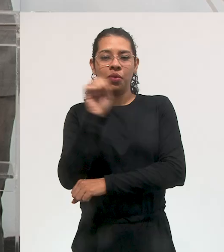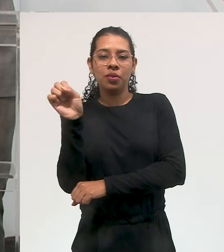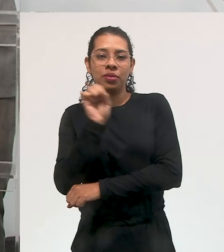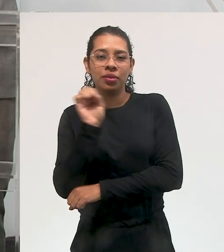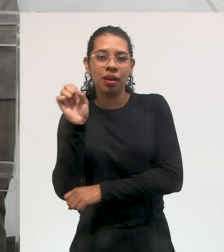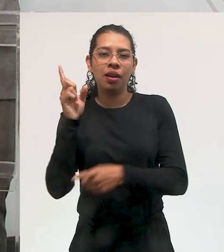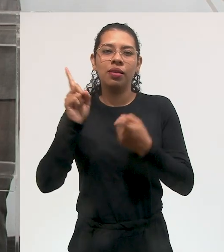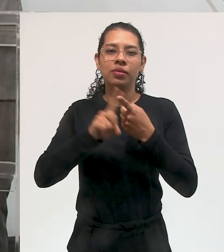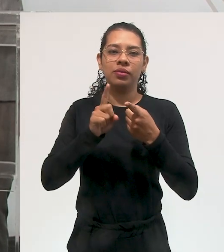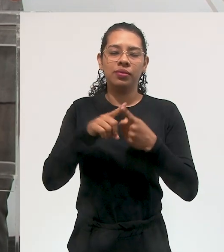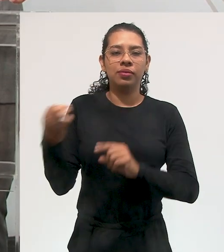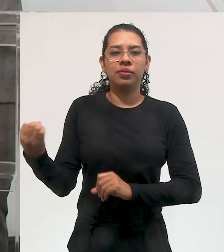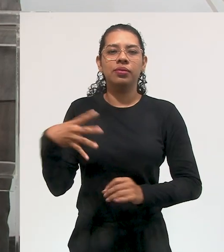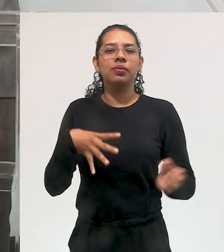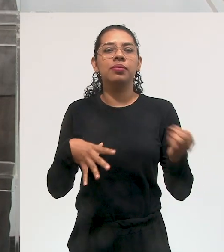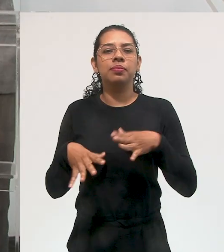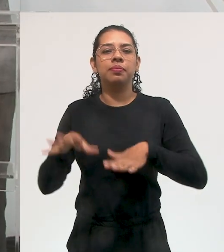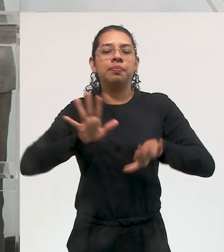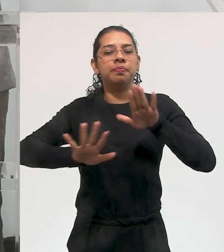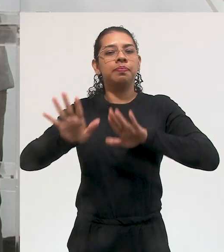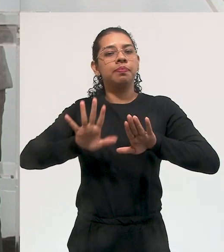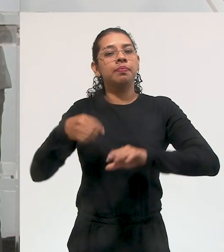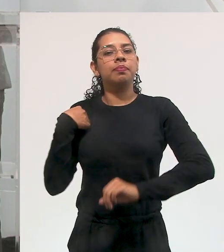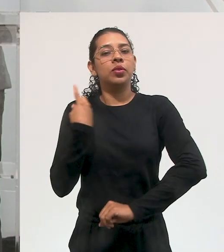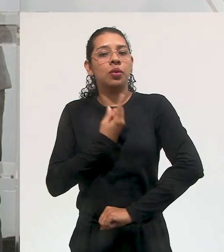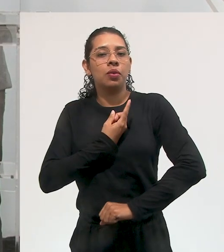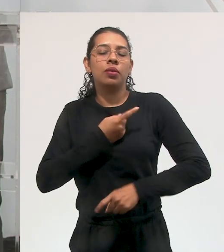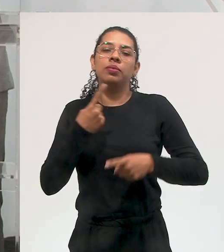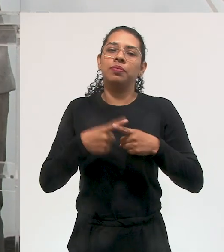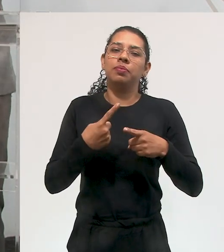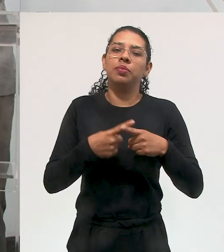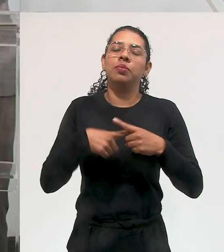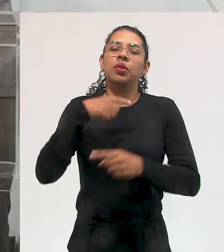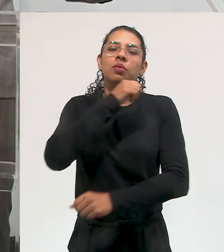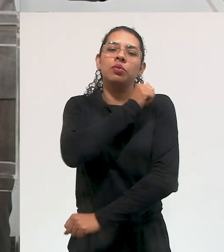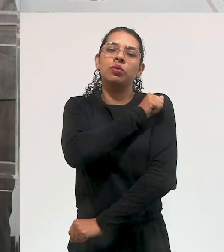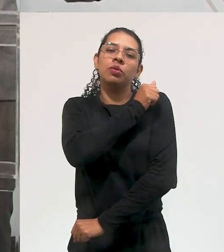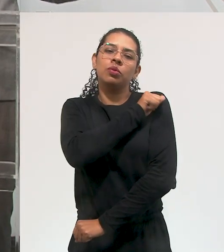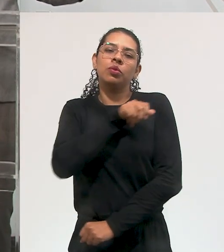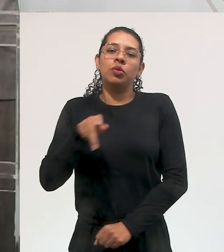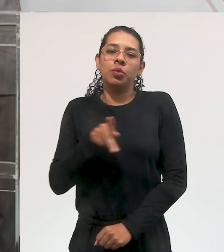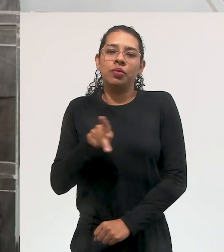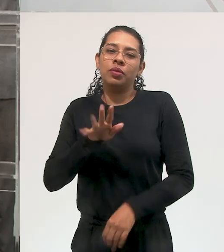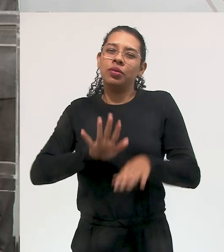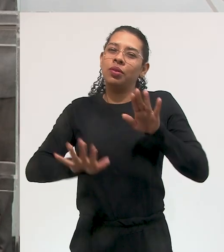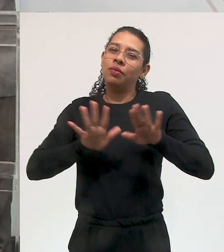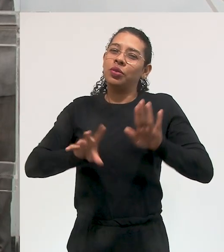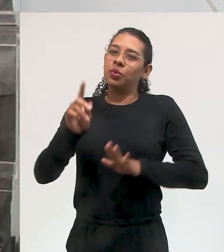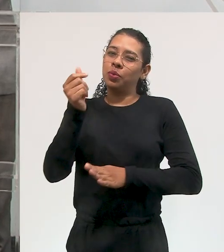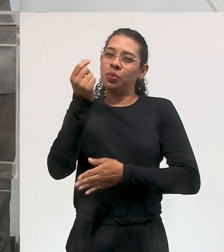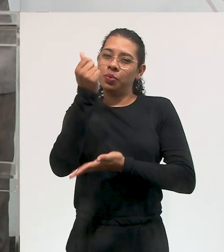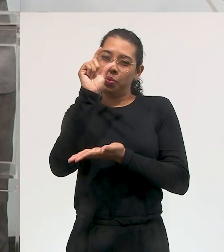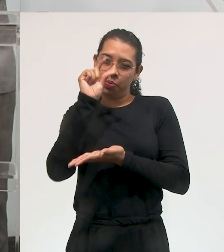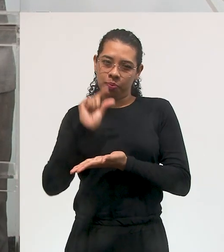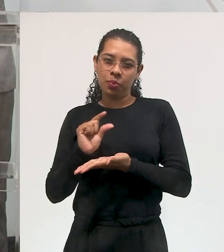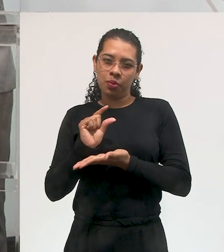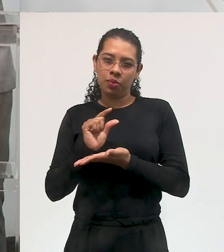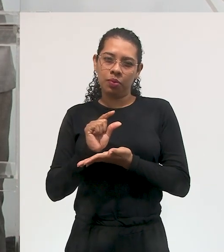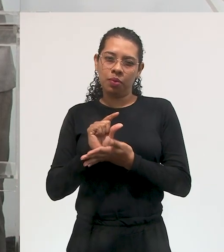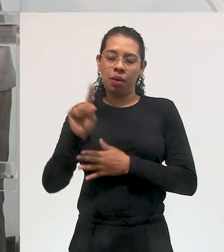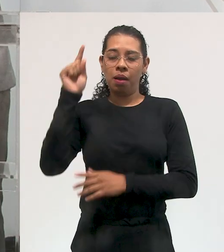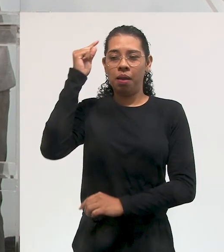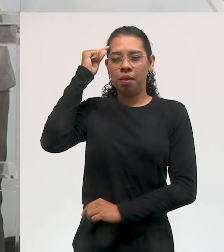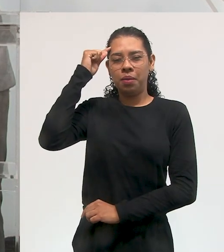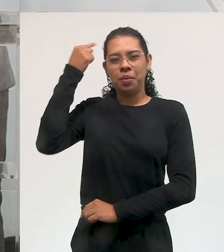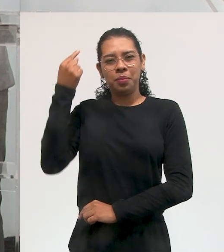da sala de aula, porque muitos alunos e nós professores, que às vezes não ganhamos tão bem, pensam assim, nossa, será que eu tenho que